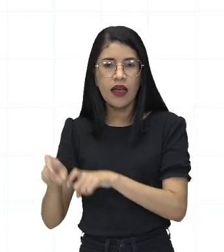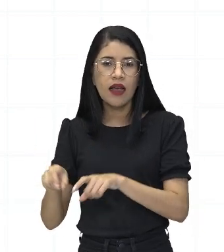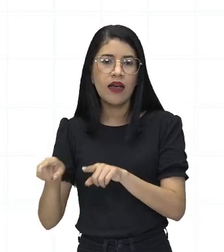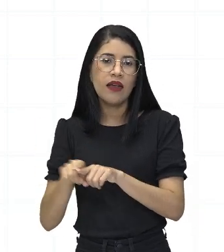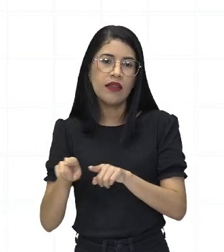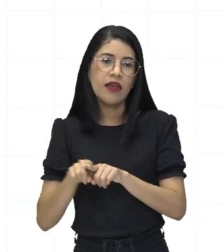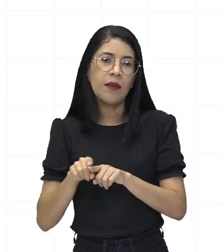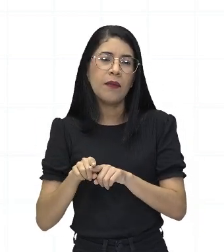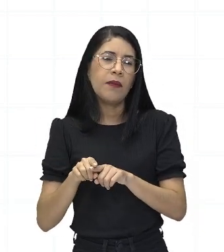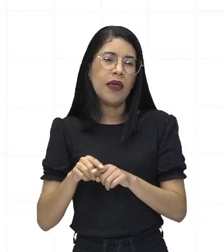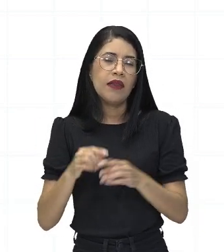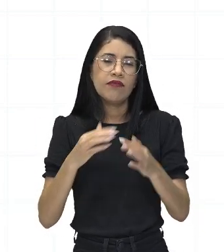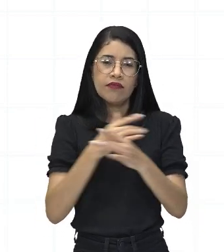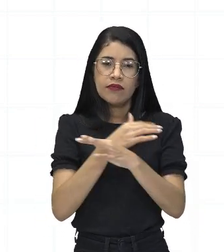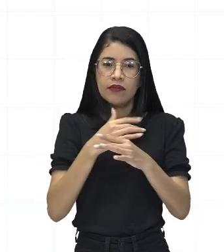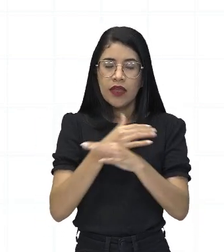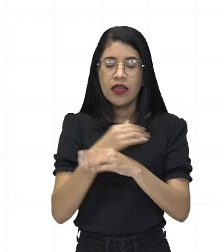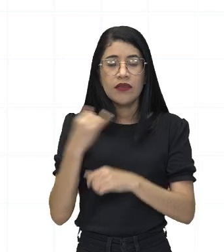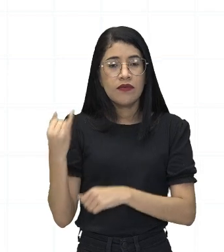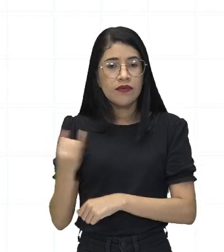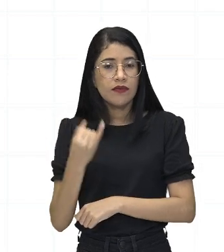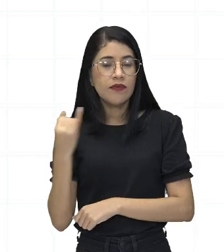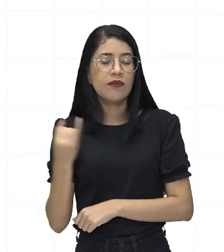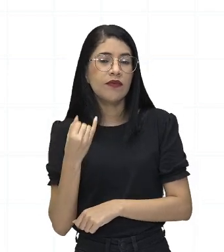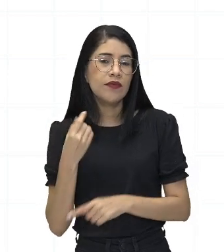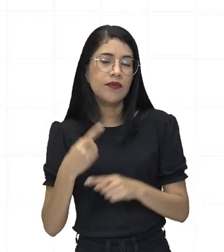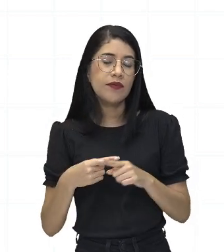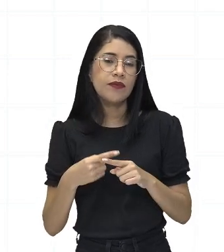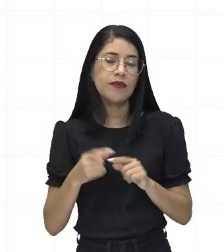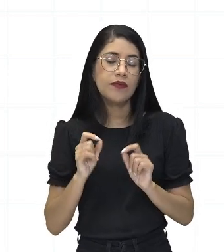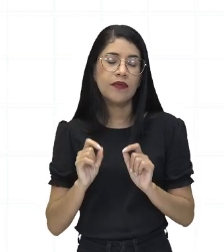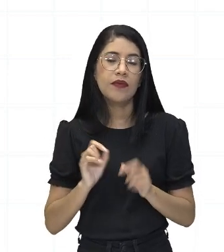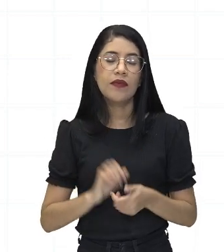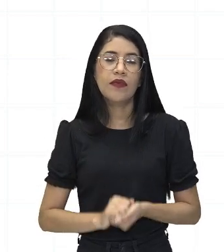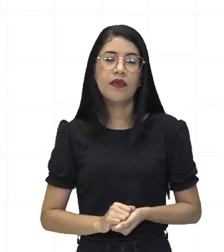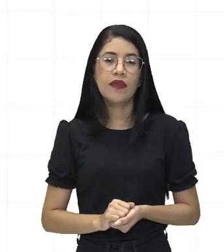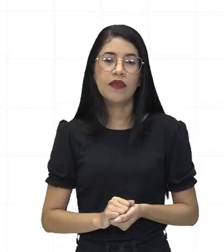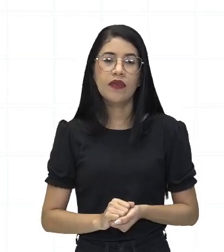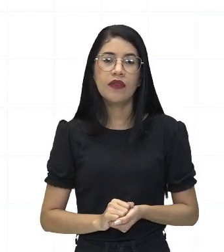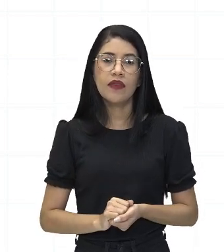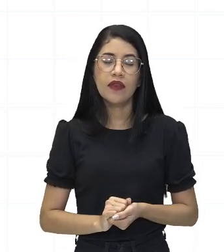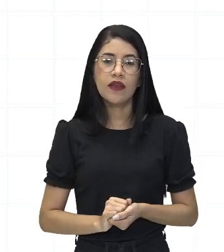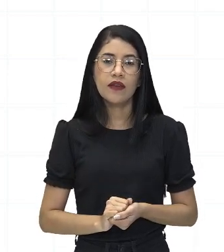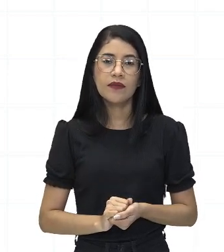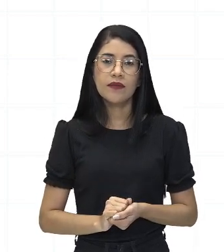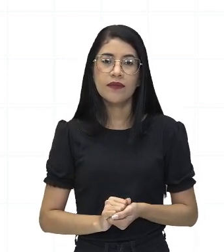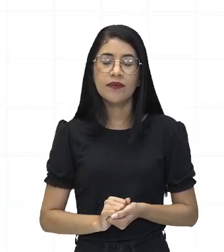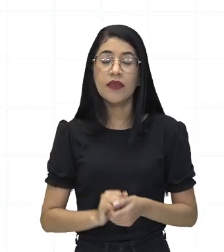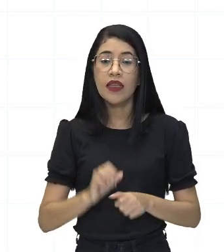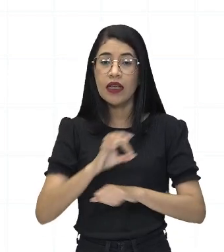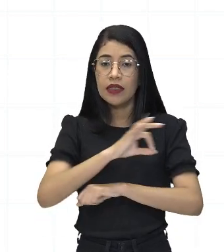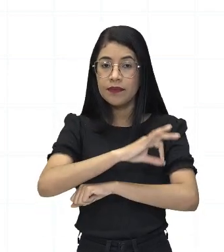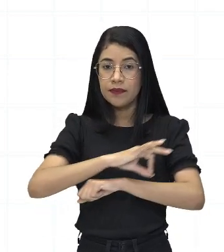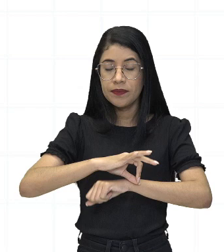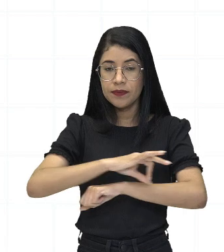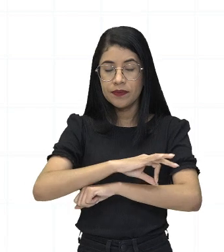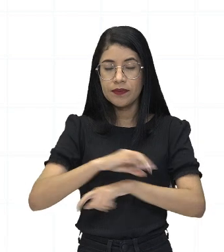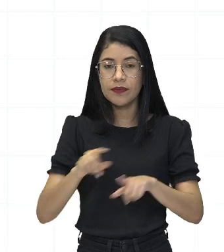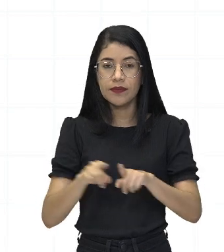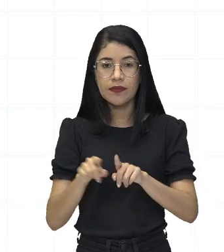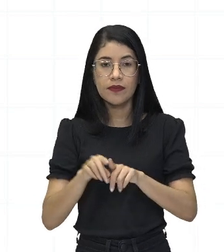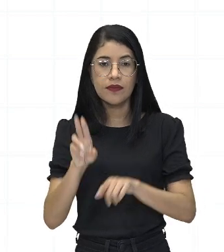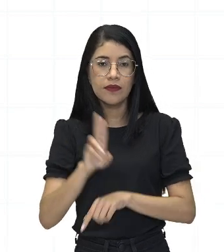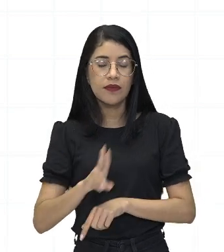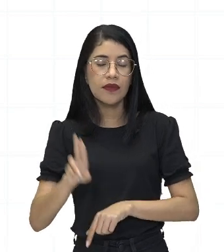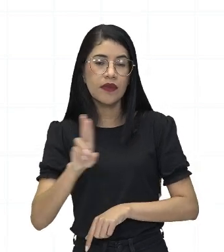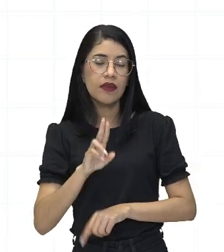esses aquedutos foram muito importantes e, mais uma vez, dentro dessa arquitetura vai ser